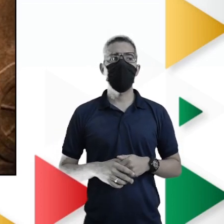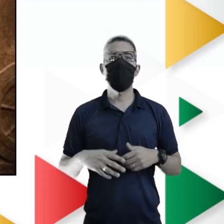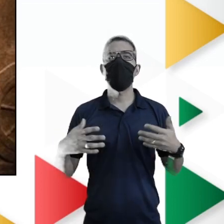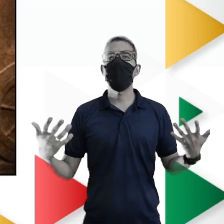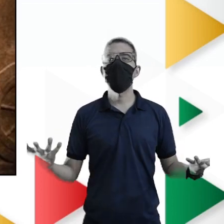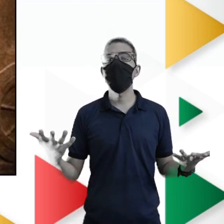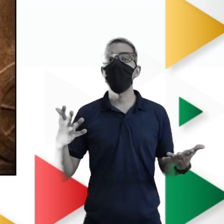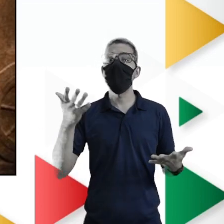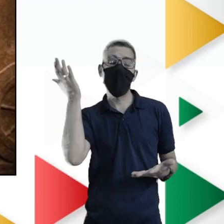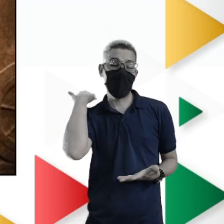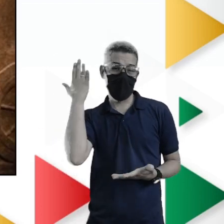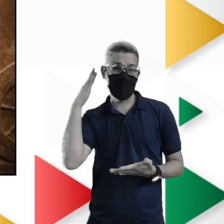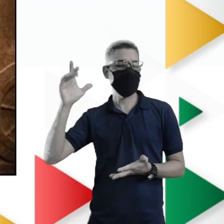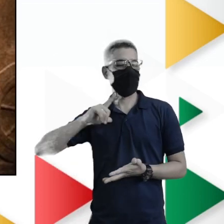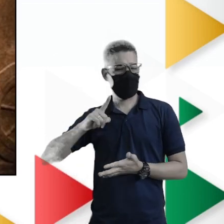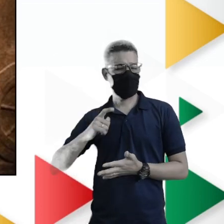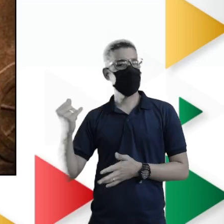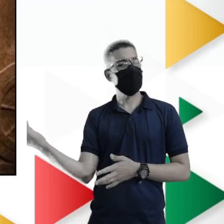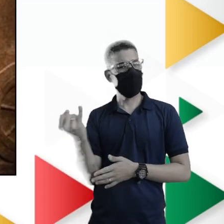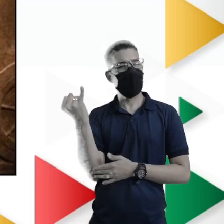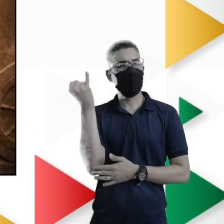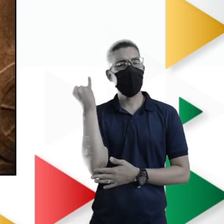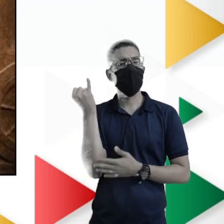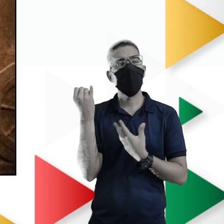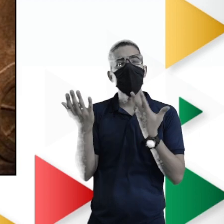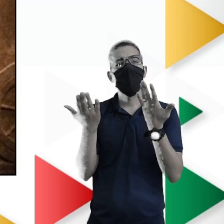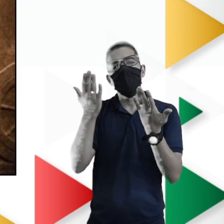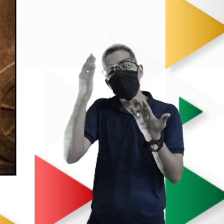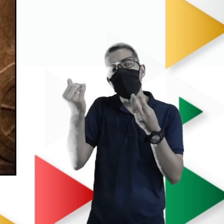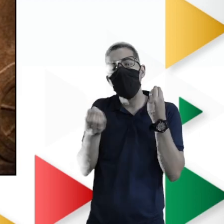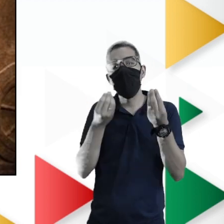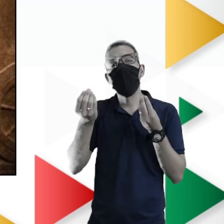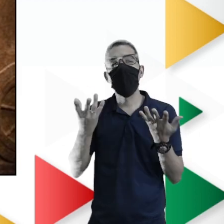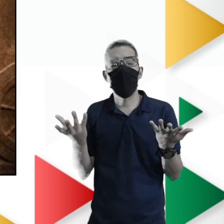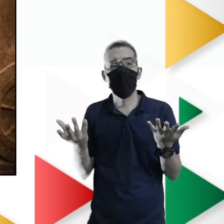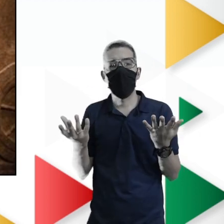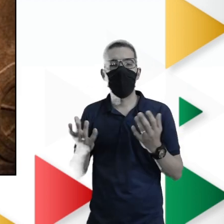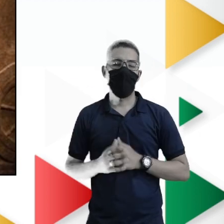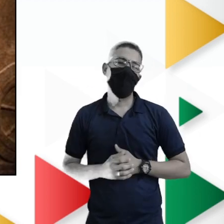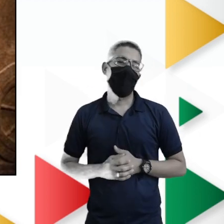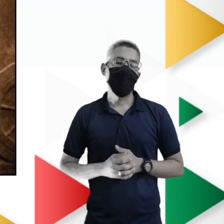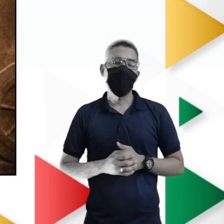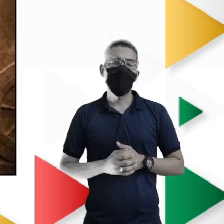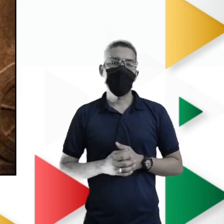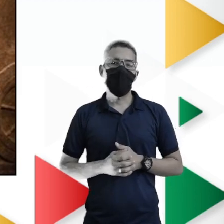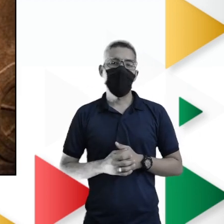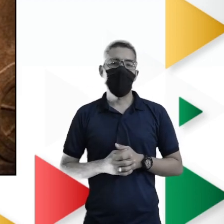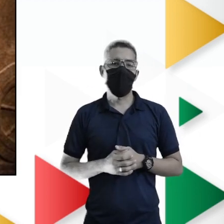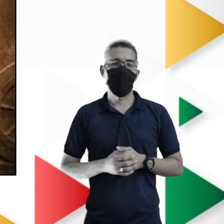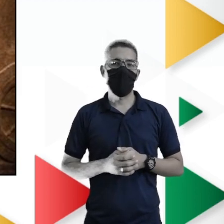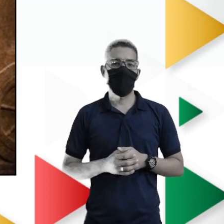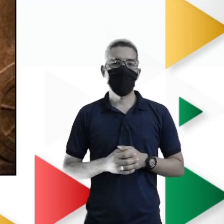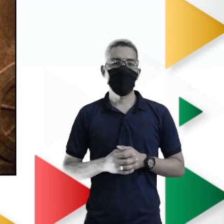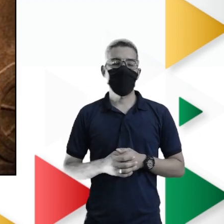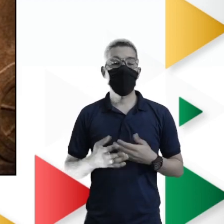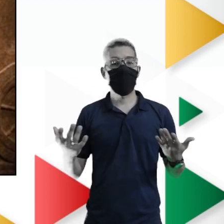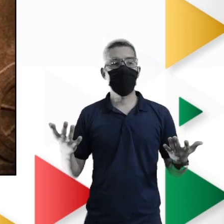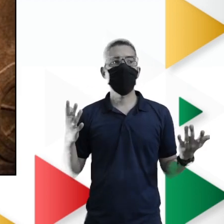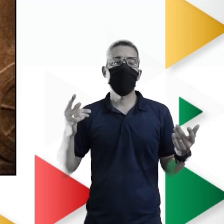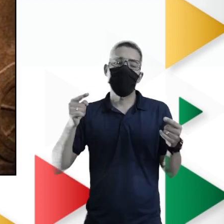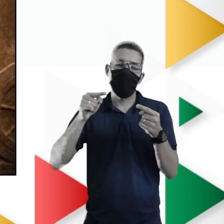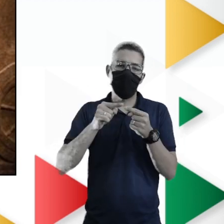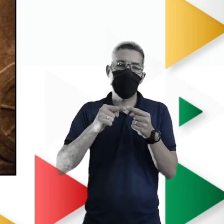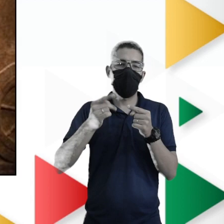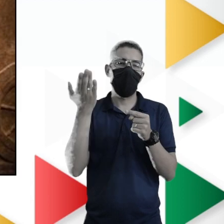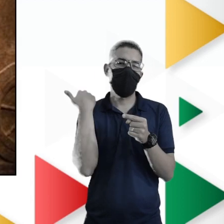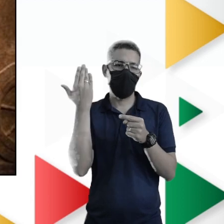que é tão importante para a história da humanidade, ok? Outro ponto da história relacionado à aplicação de